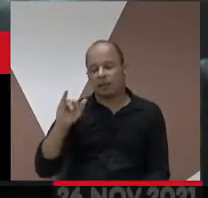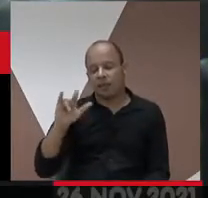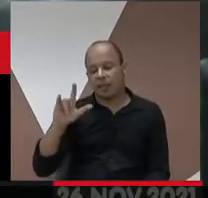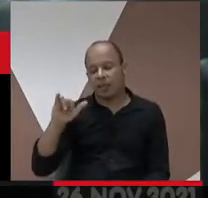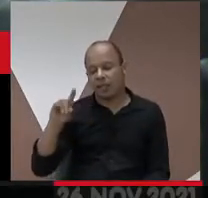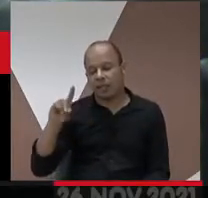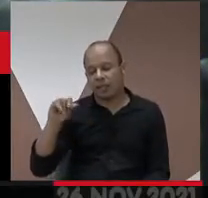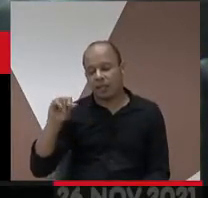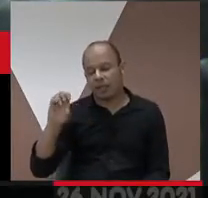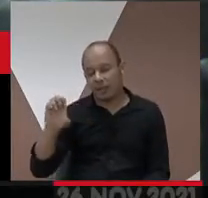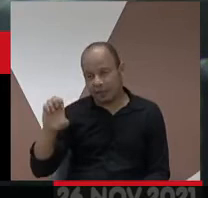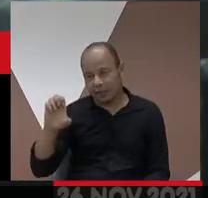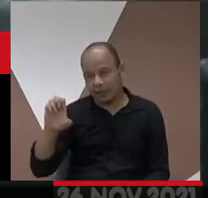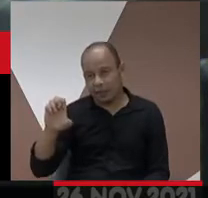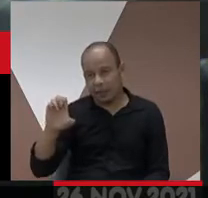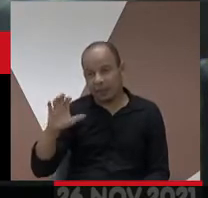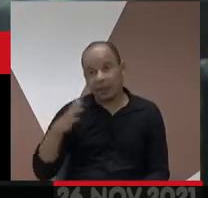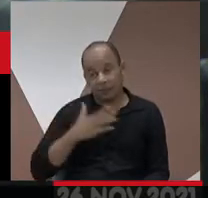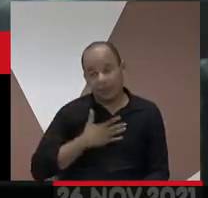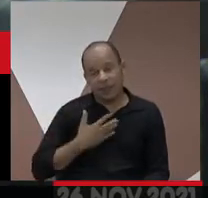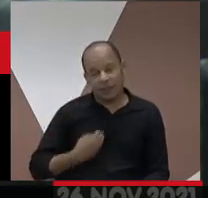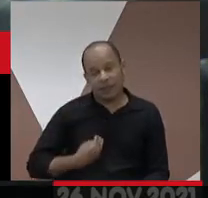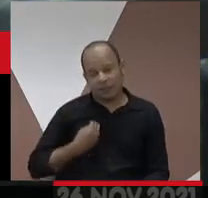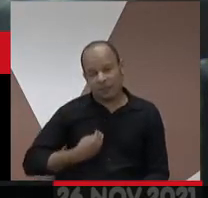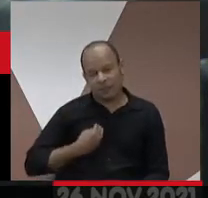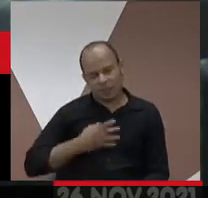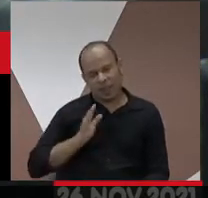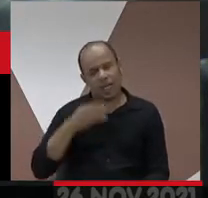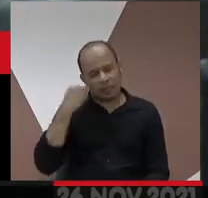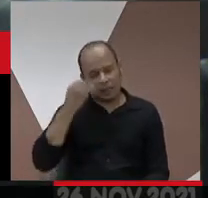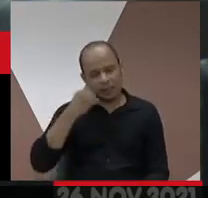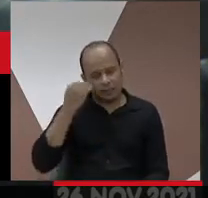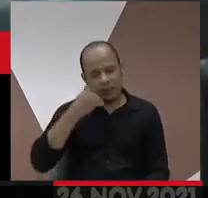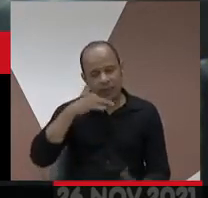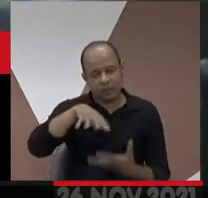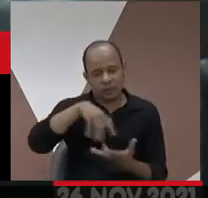a minha experiência não me dava. Mas